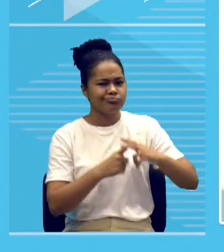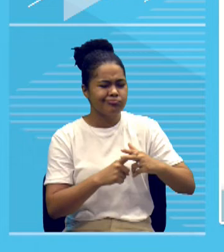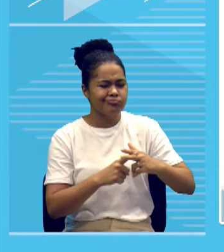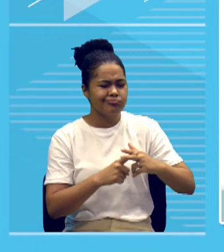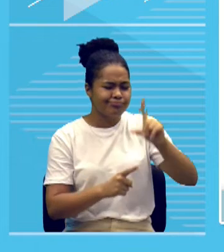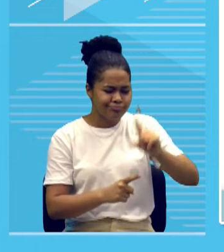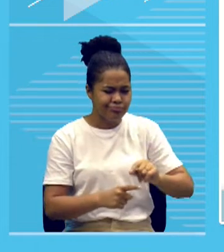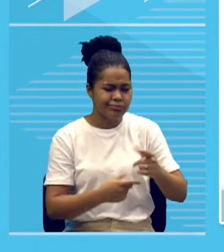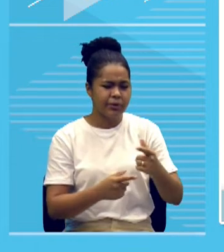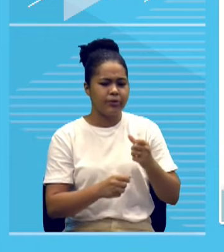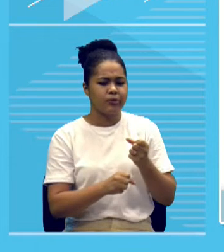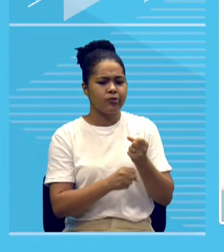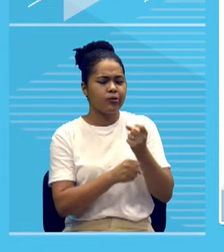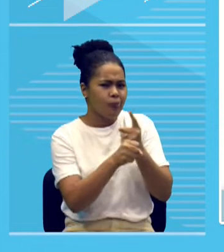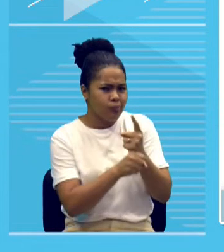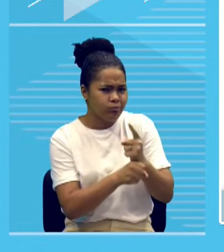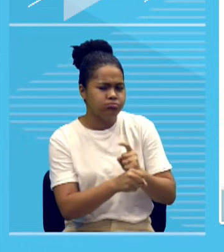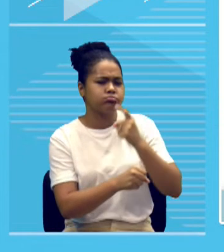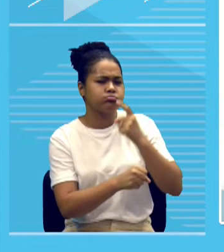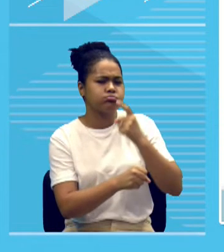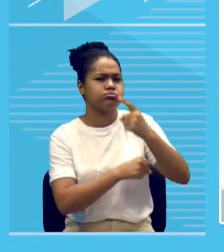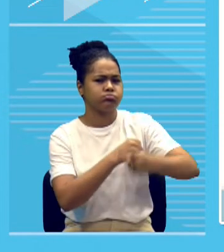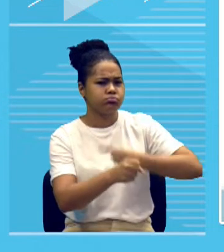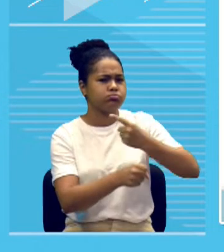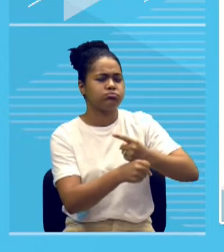só isso isso